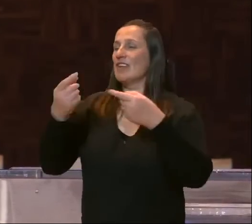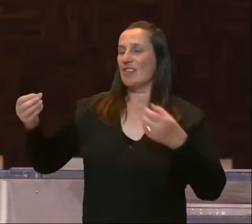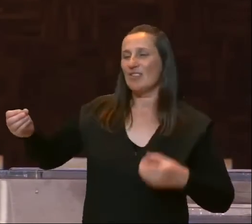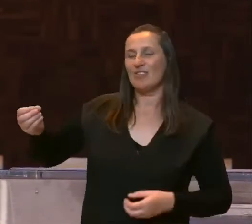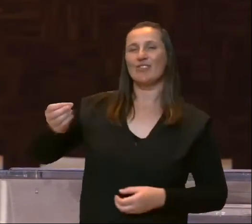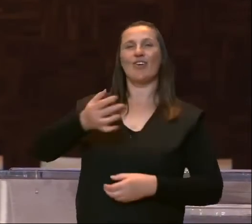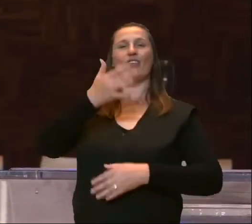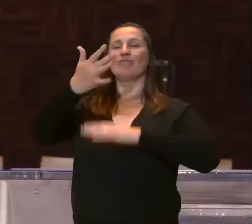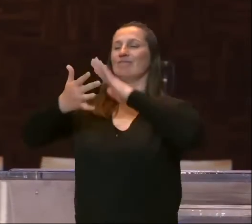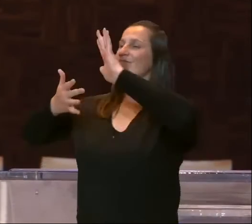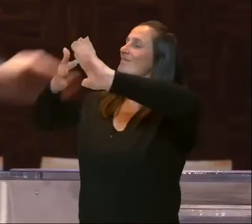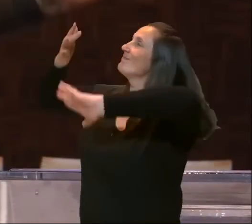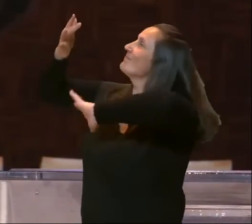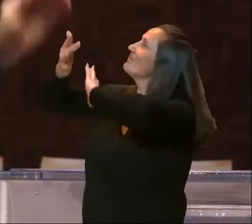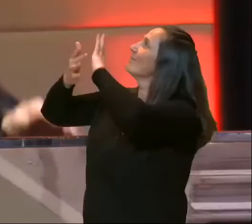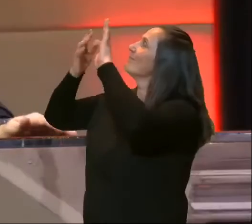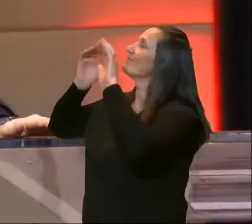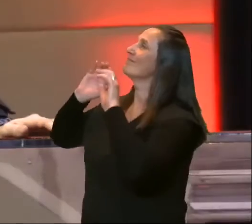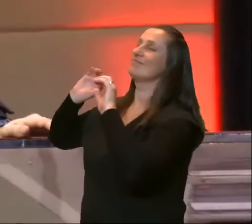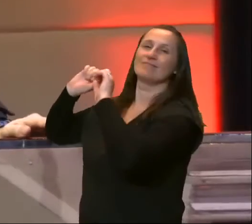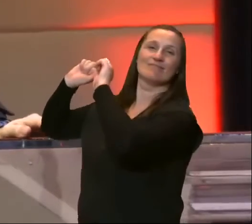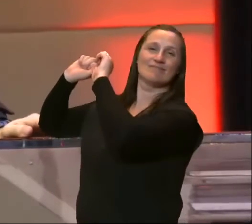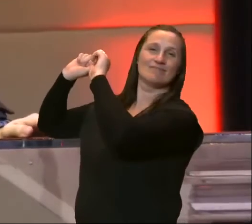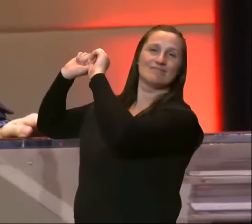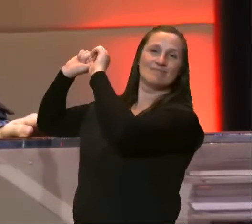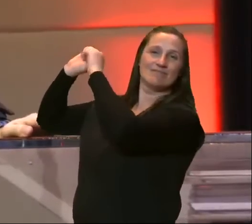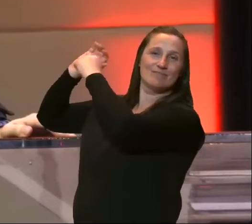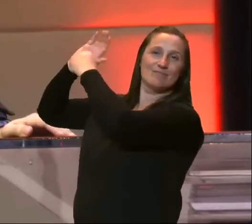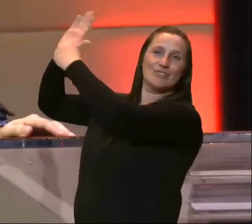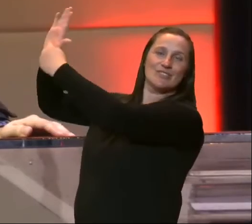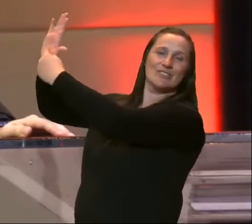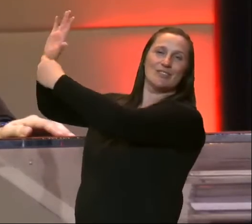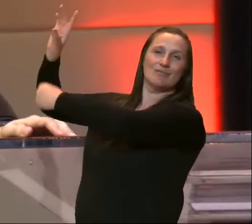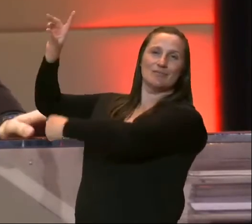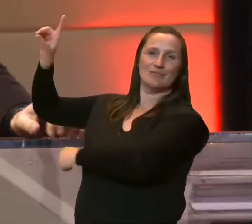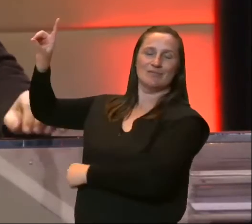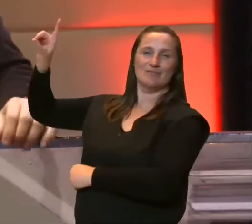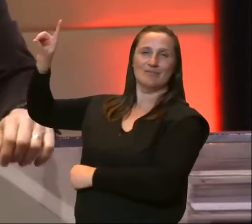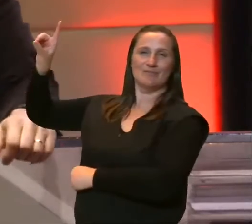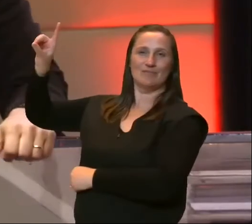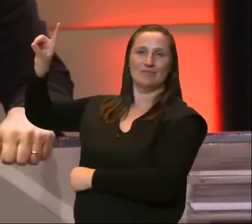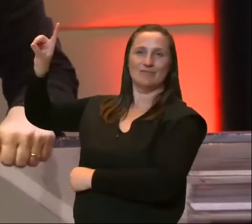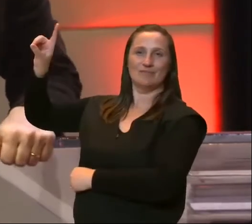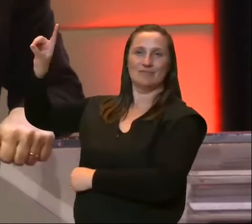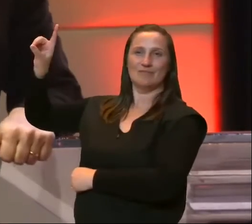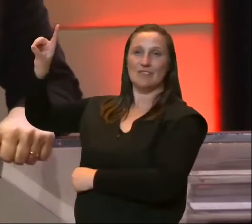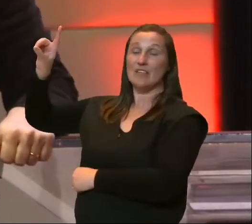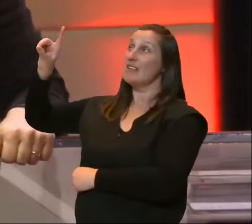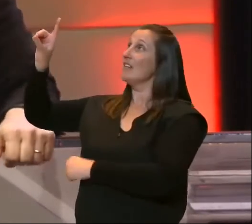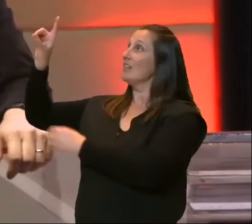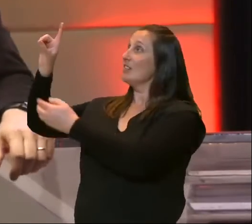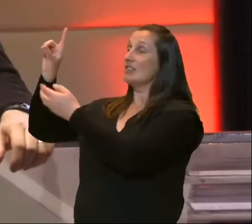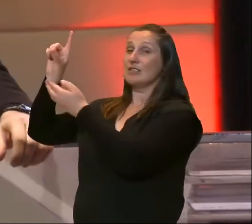reparador, uma canção de guerra para essa estação. Ele vai te colocar num lugar